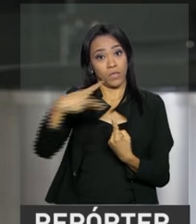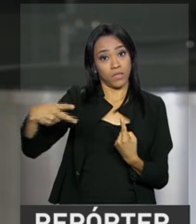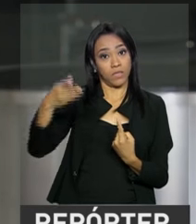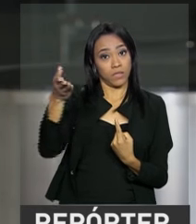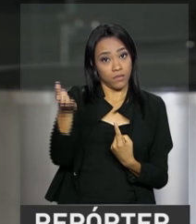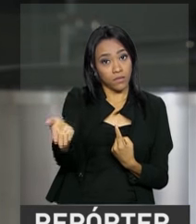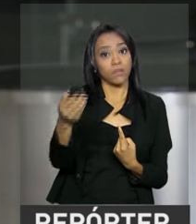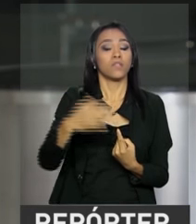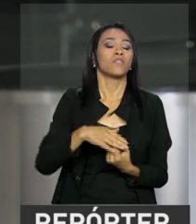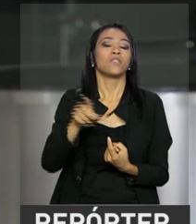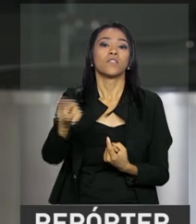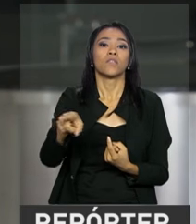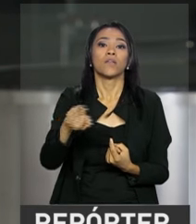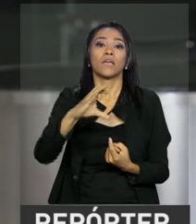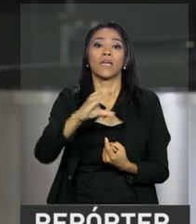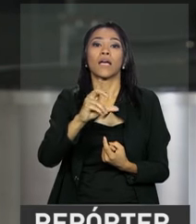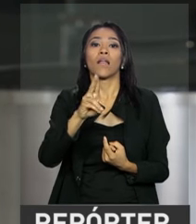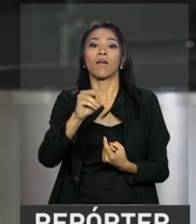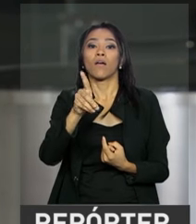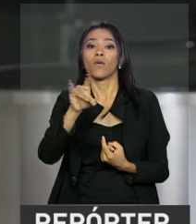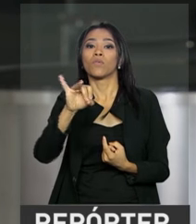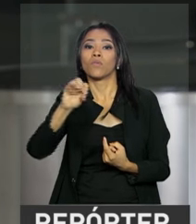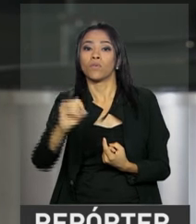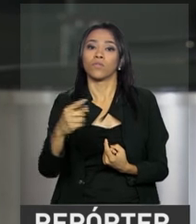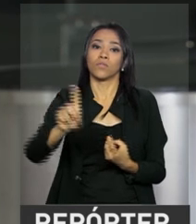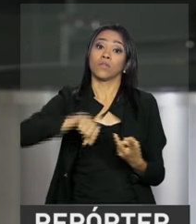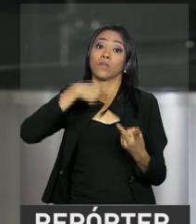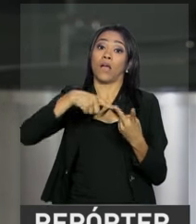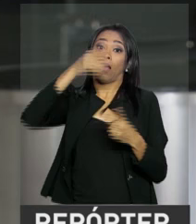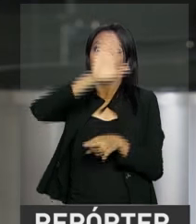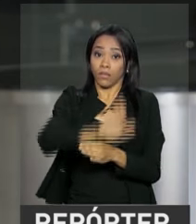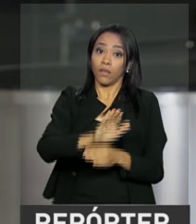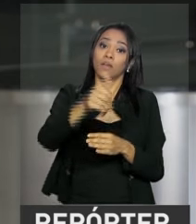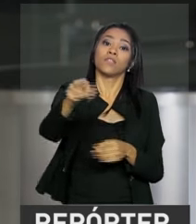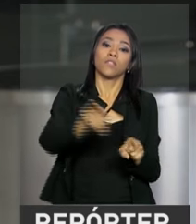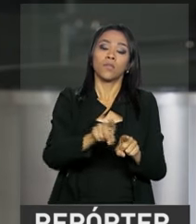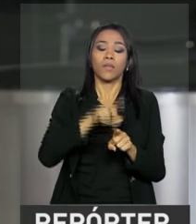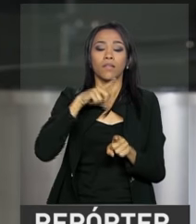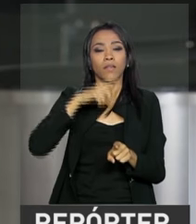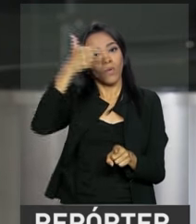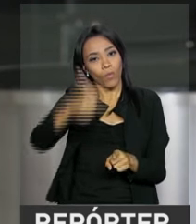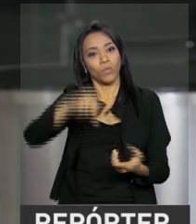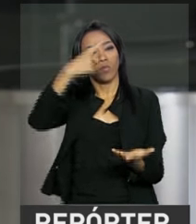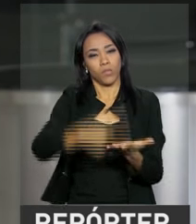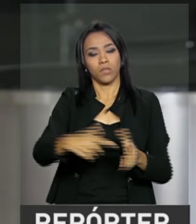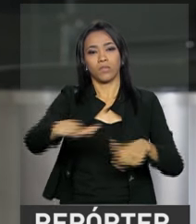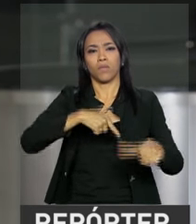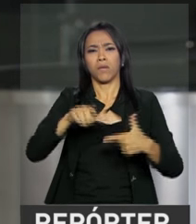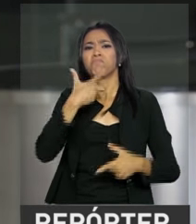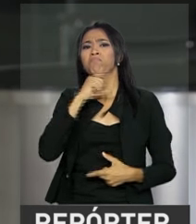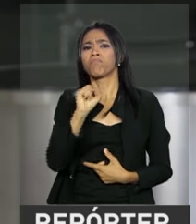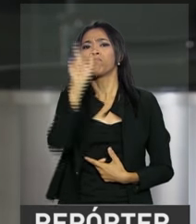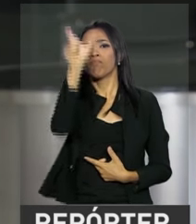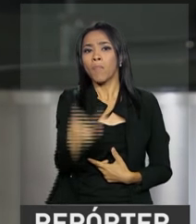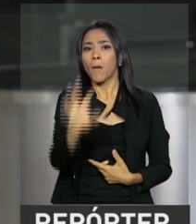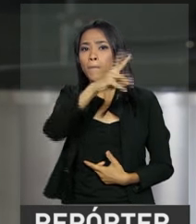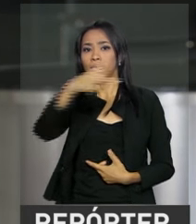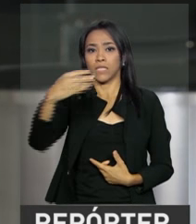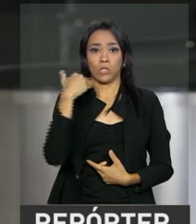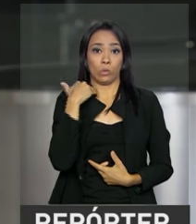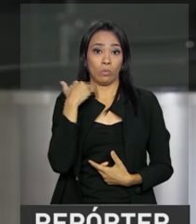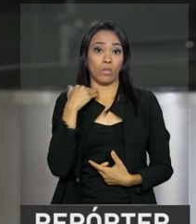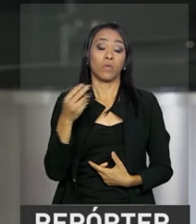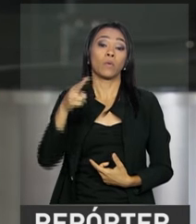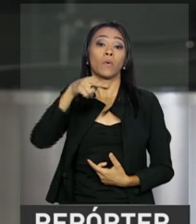brasileira Albert Einstein Cláudio luí lottenberg à tarde o presidente Michel Temer tem reunião com o presidente do Banco Regional de